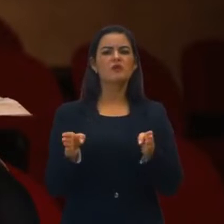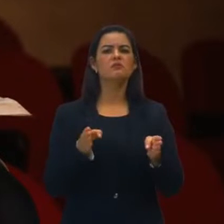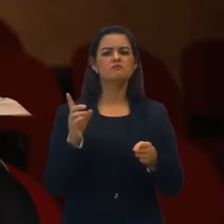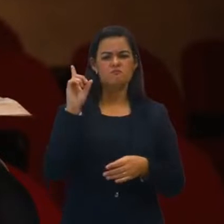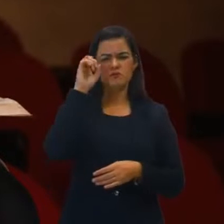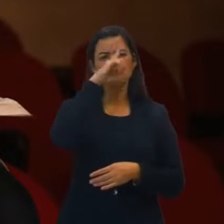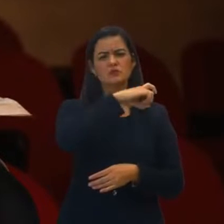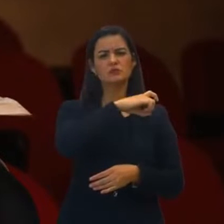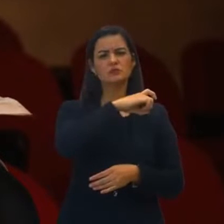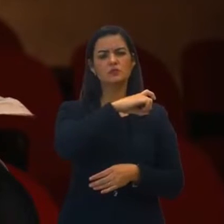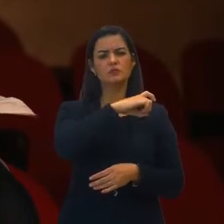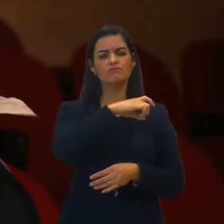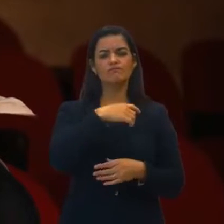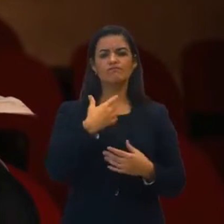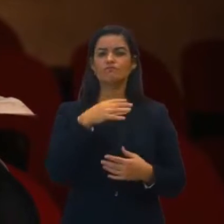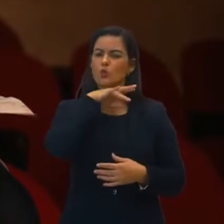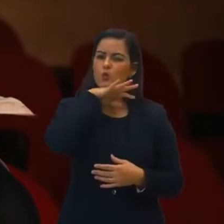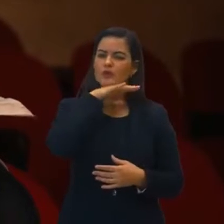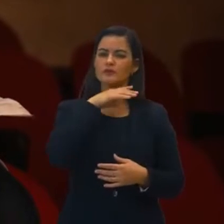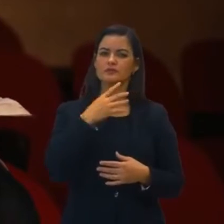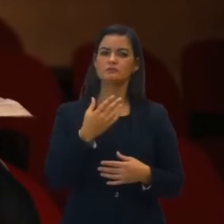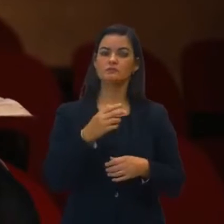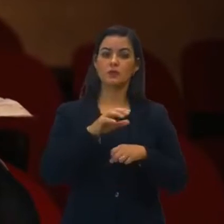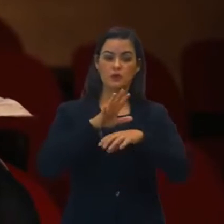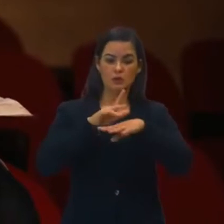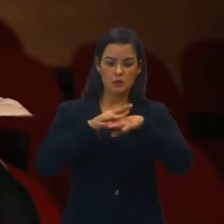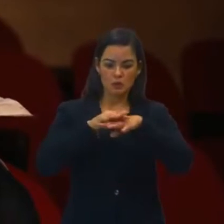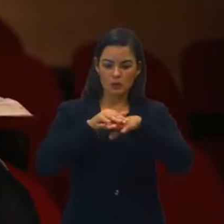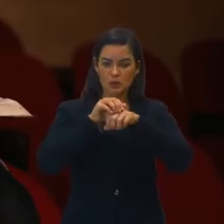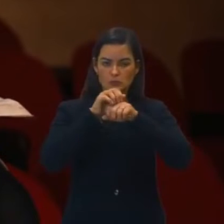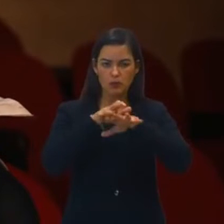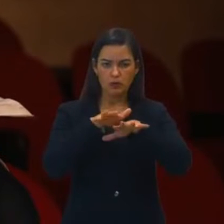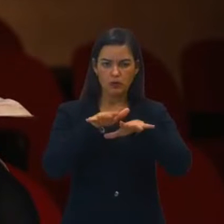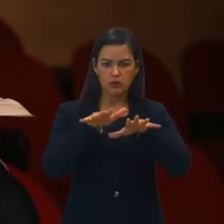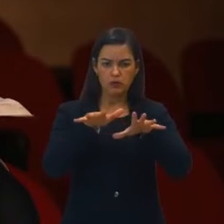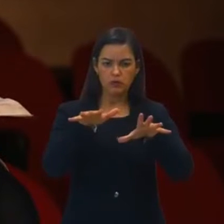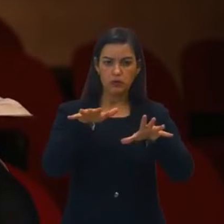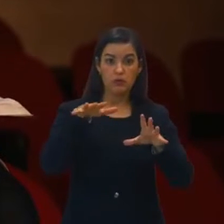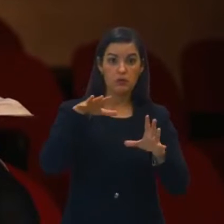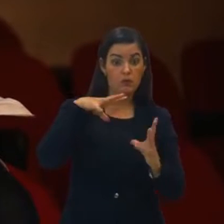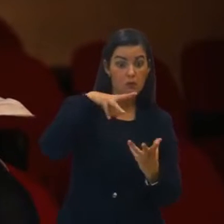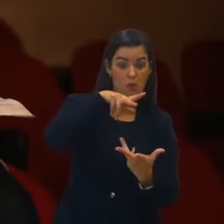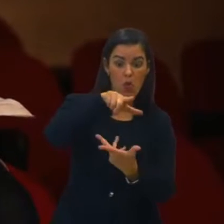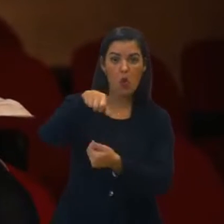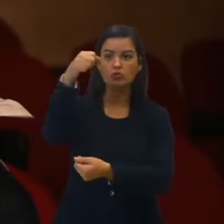amargo. Uma pandemia avassaladora atingiu o Brasil e o